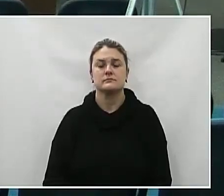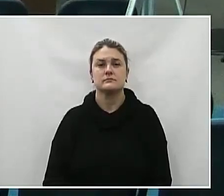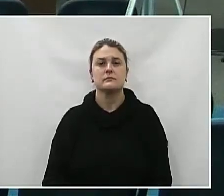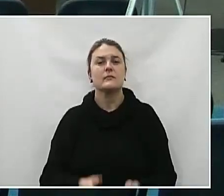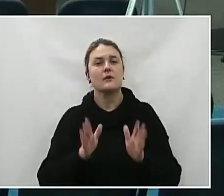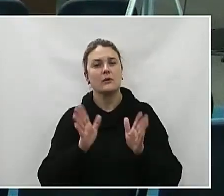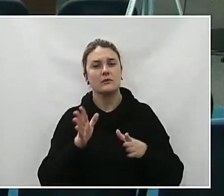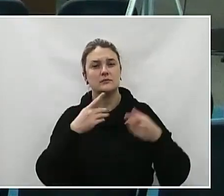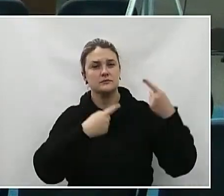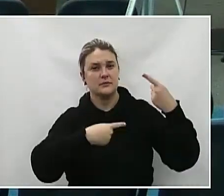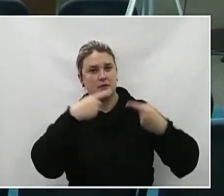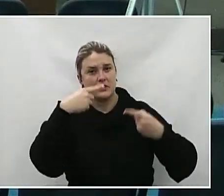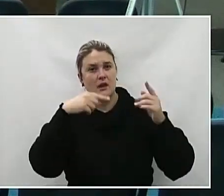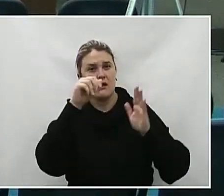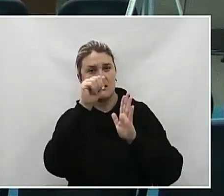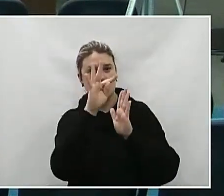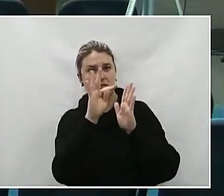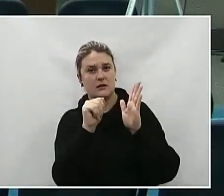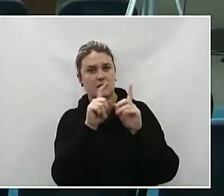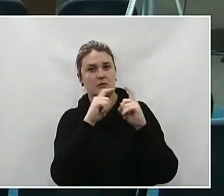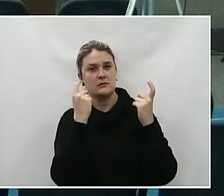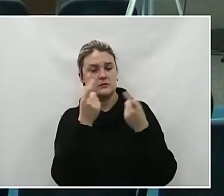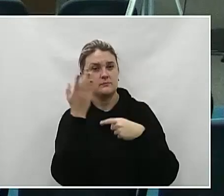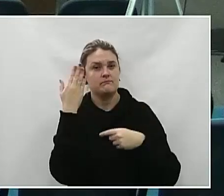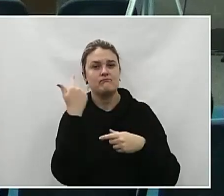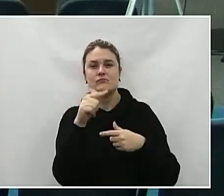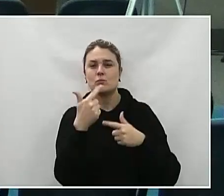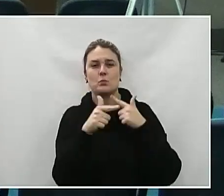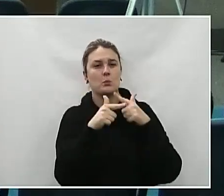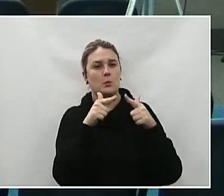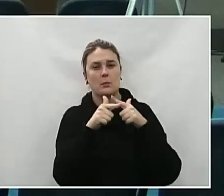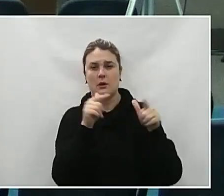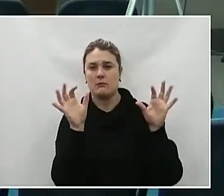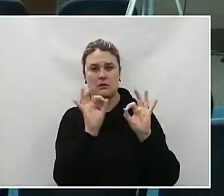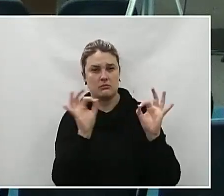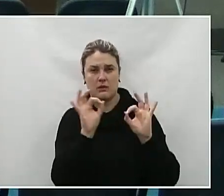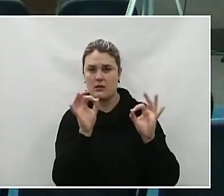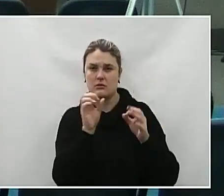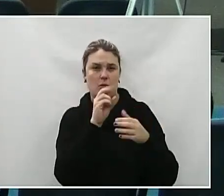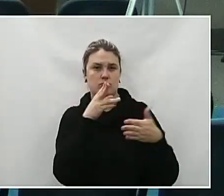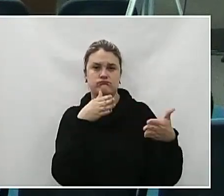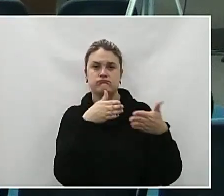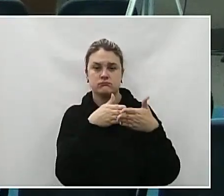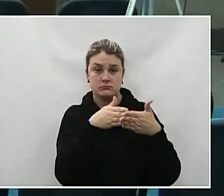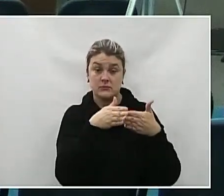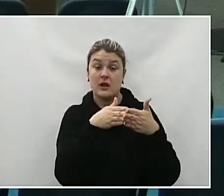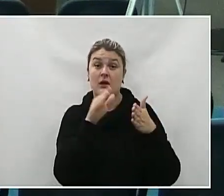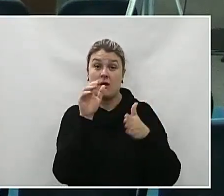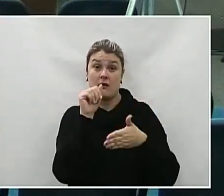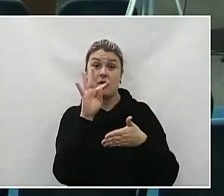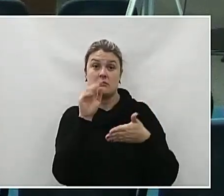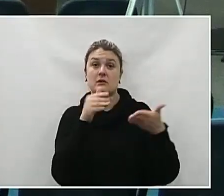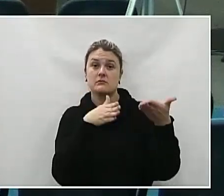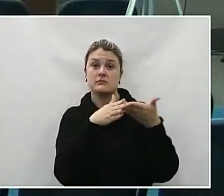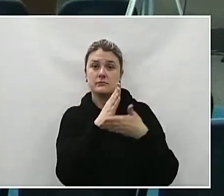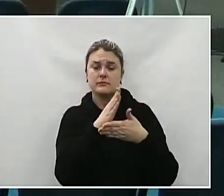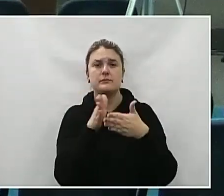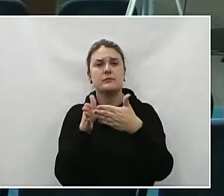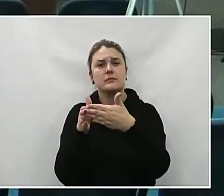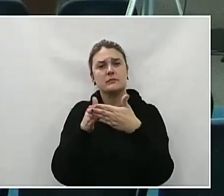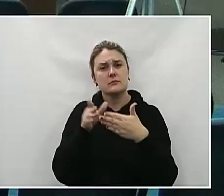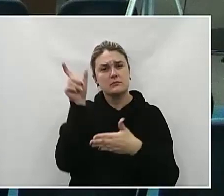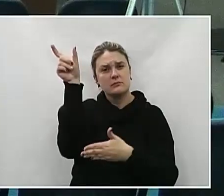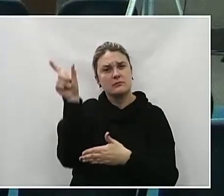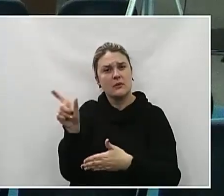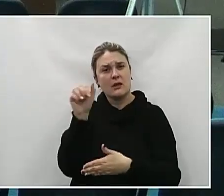Colocamos em discussão a ata da reunião anterior Não havendo retificação ou impugnação, a mesma está aprovada